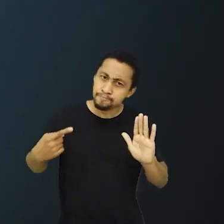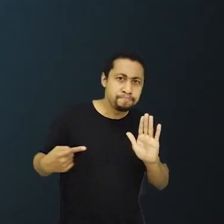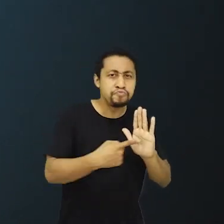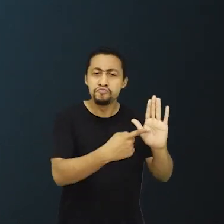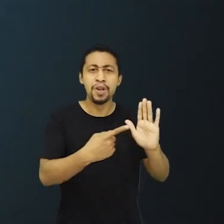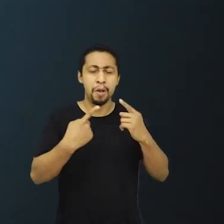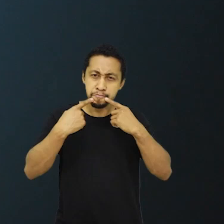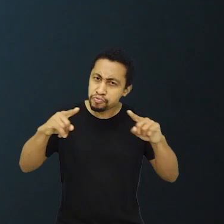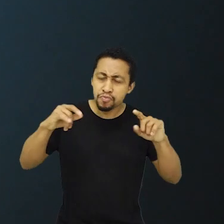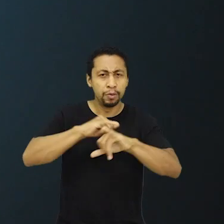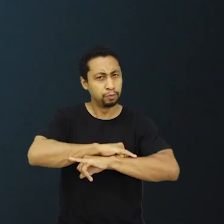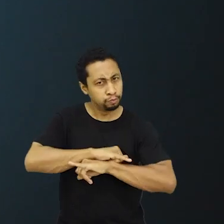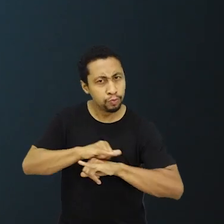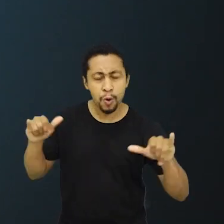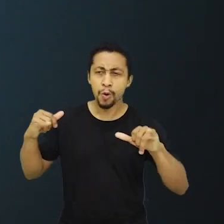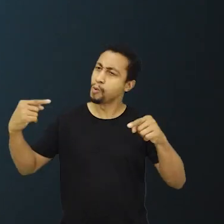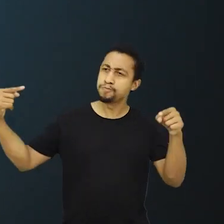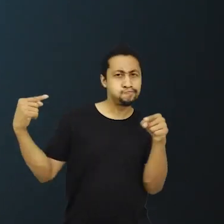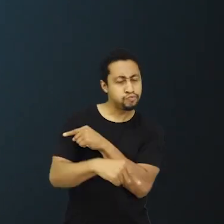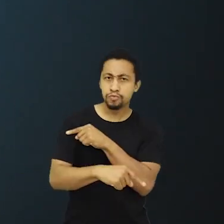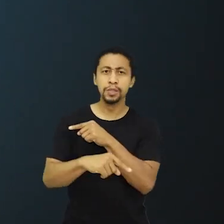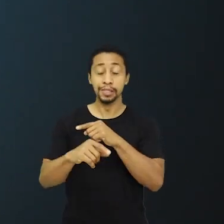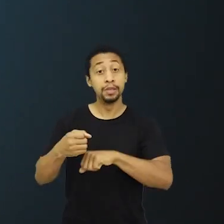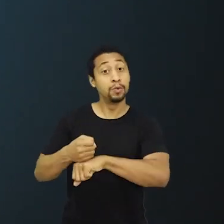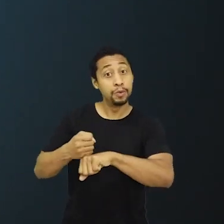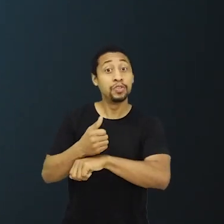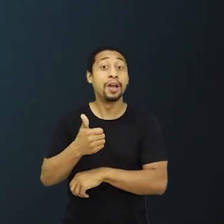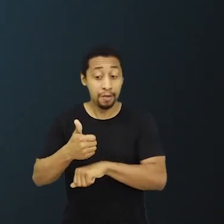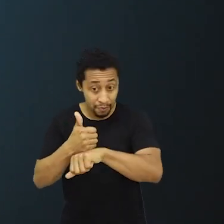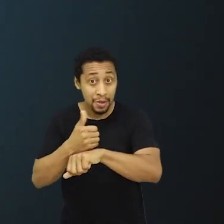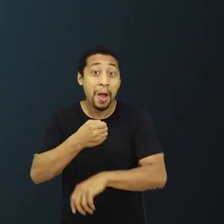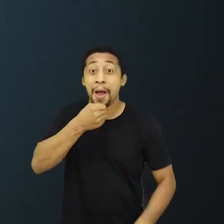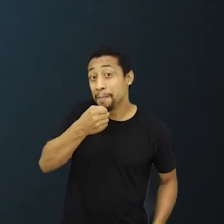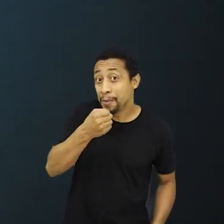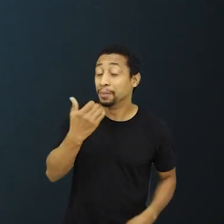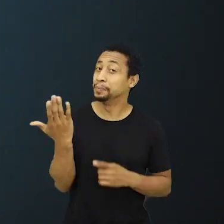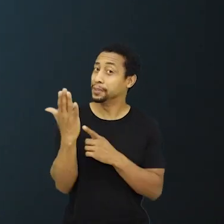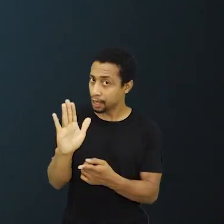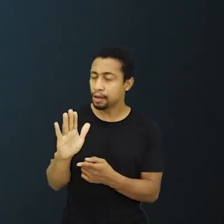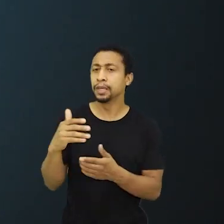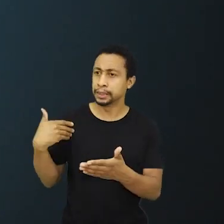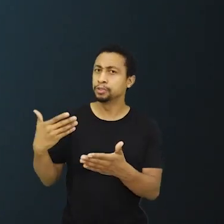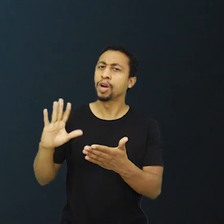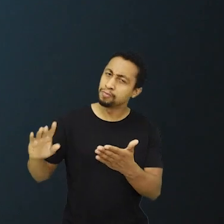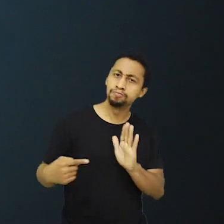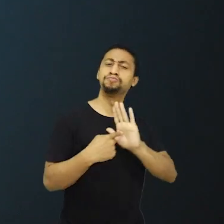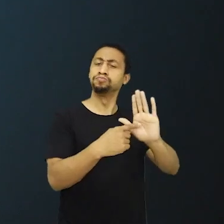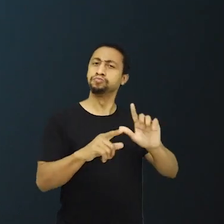jornalistas, tudo isso já estava posto e sempre uma discussão de como se posicionar e como se